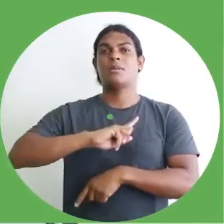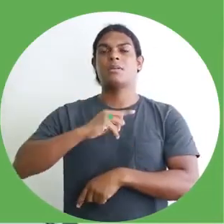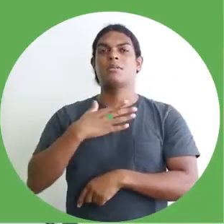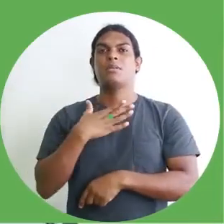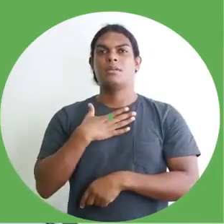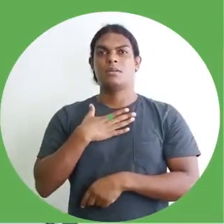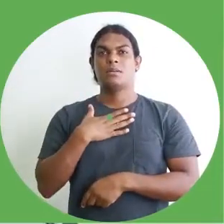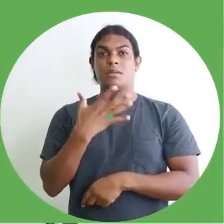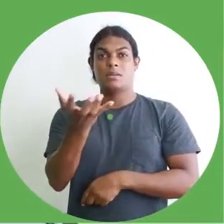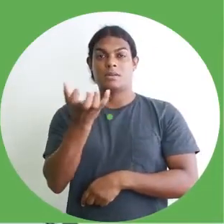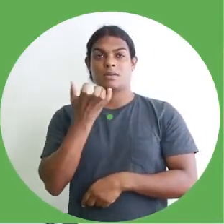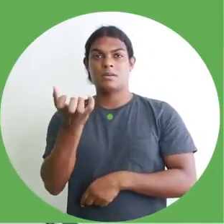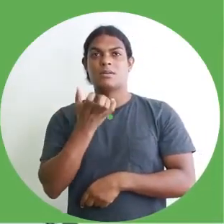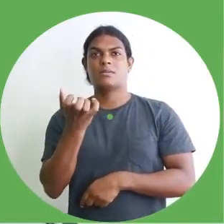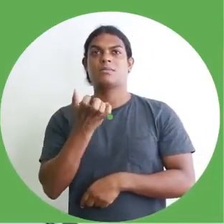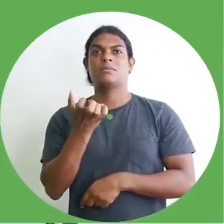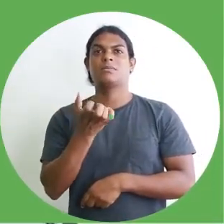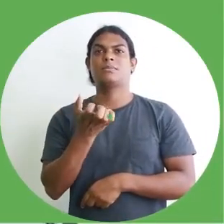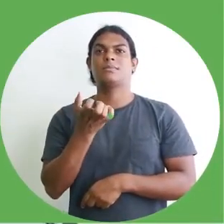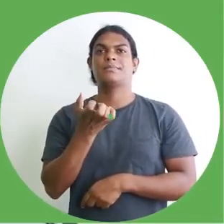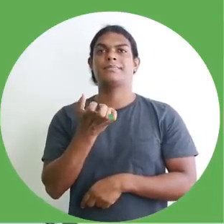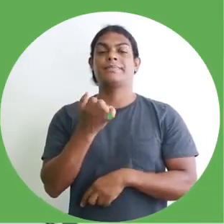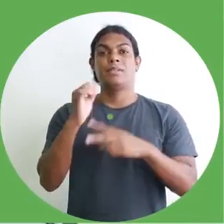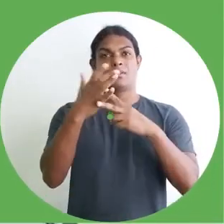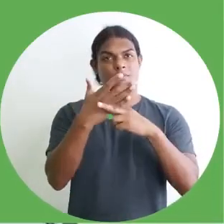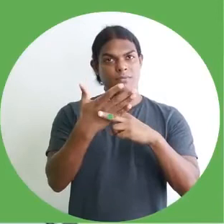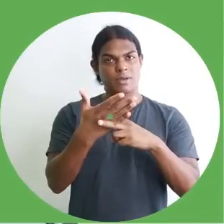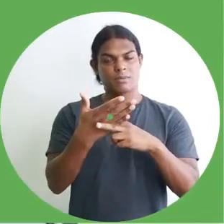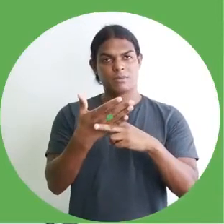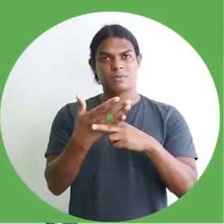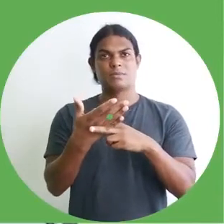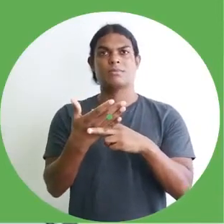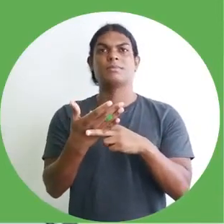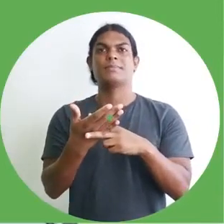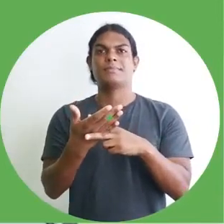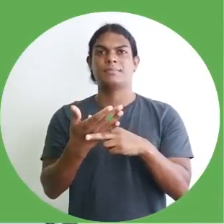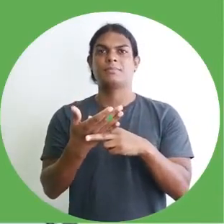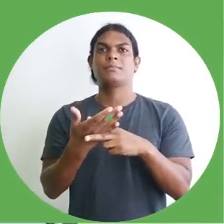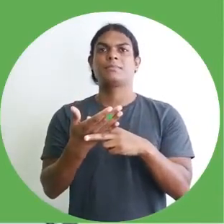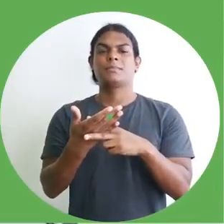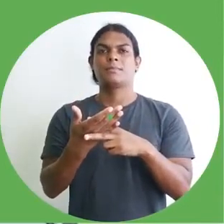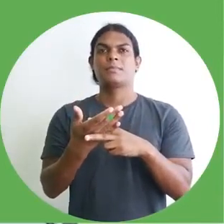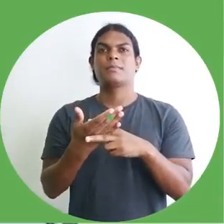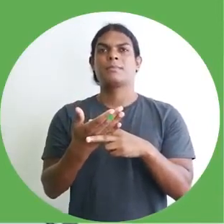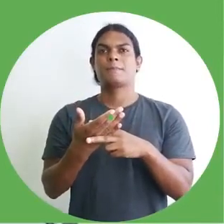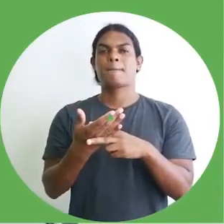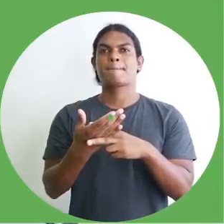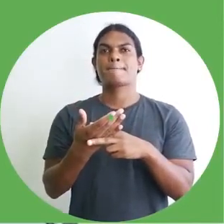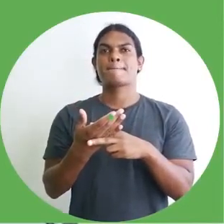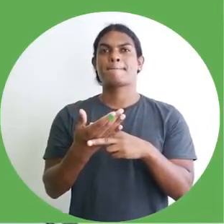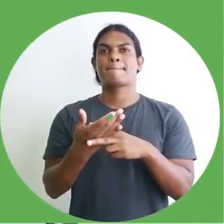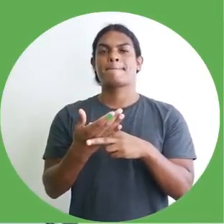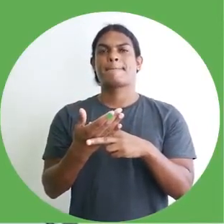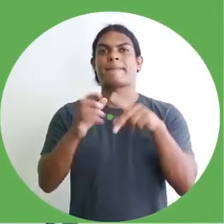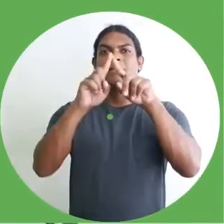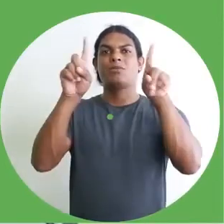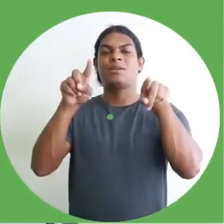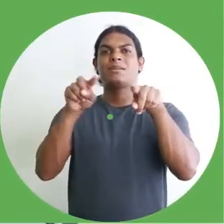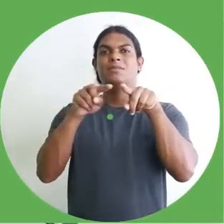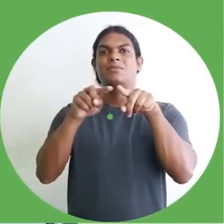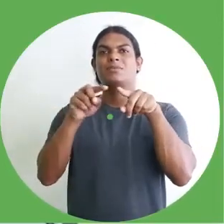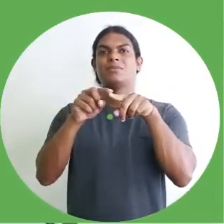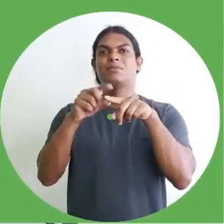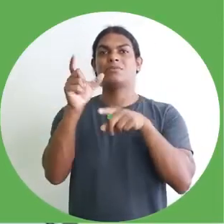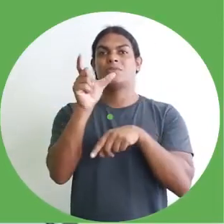amarelo. Quero, são verbos, né? E aí tá no cartãozinho verde. E sorvete